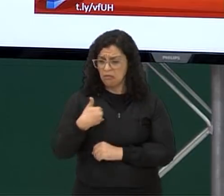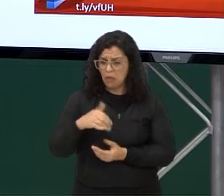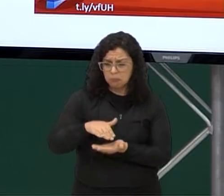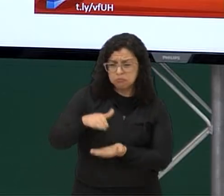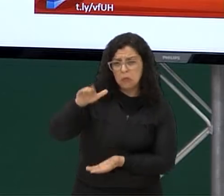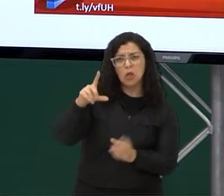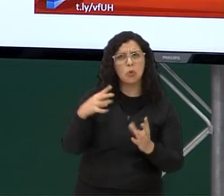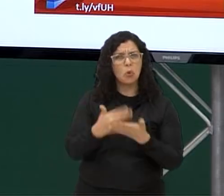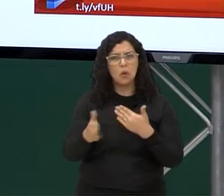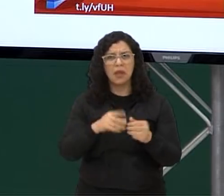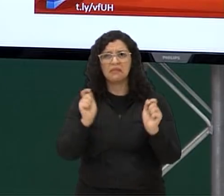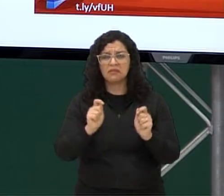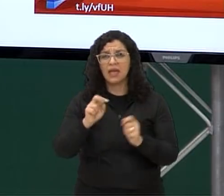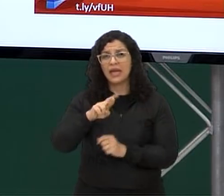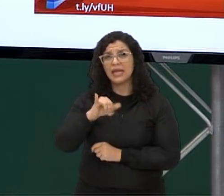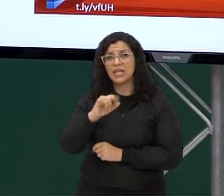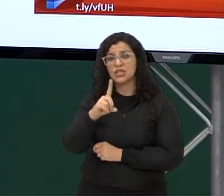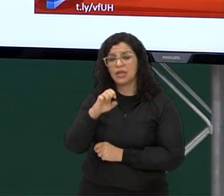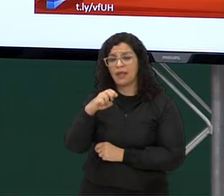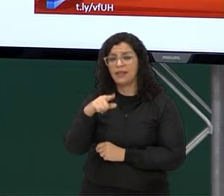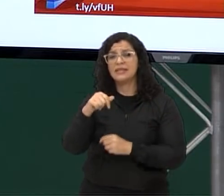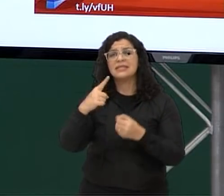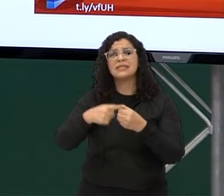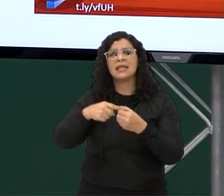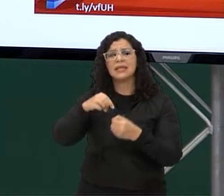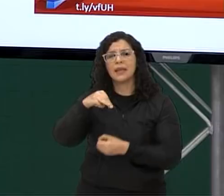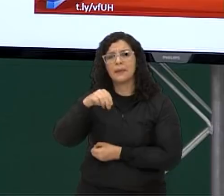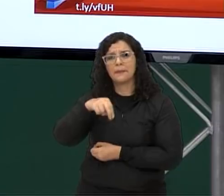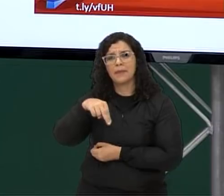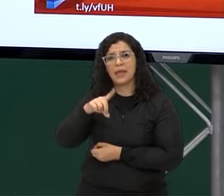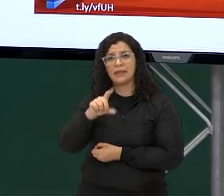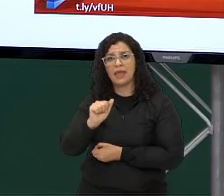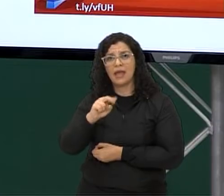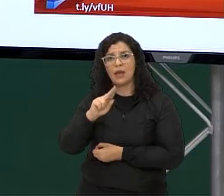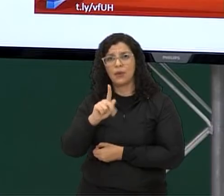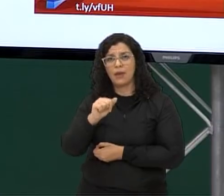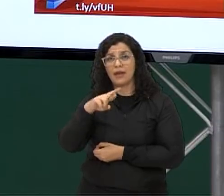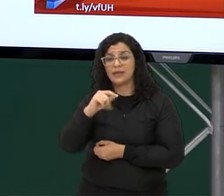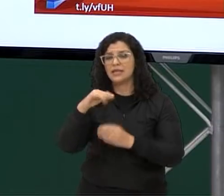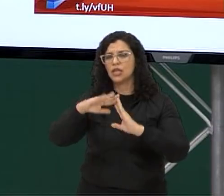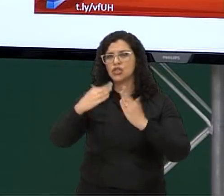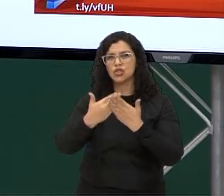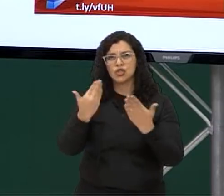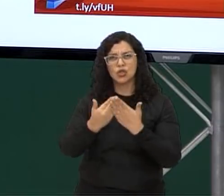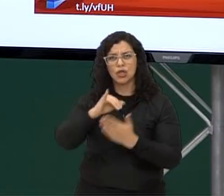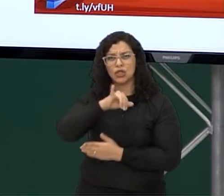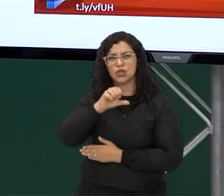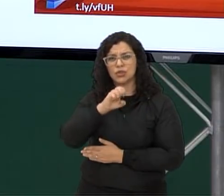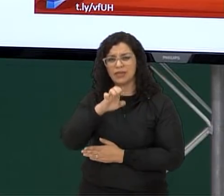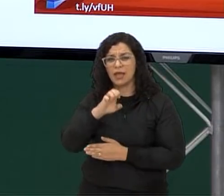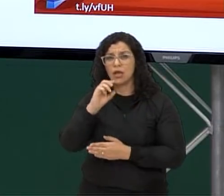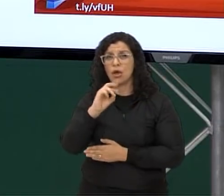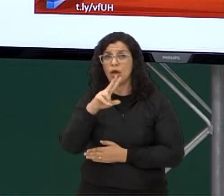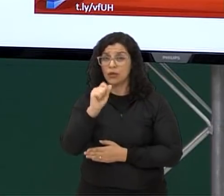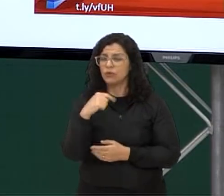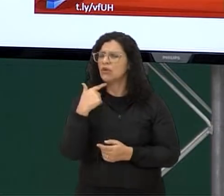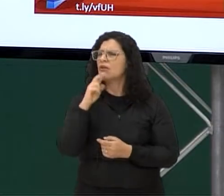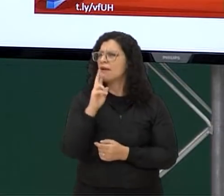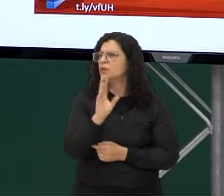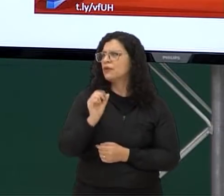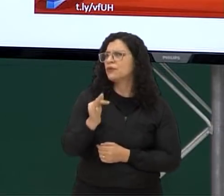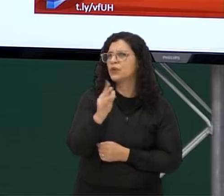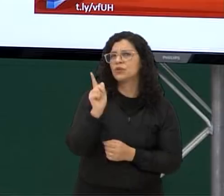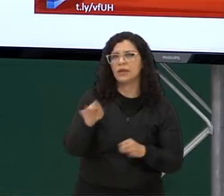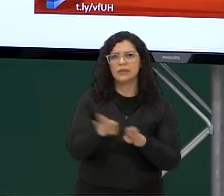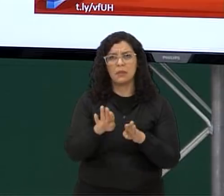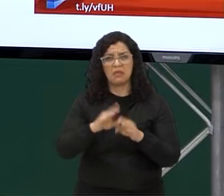A pergunta é da Ridiele, da cidade de Mandaguari, do Colégio Estadual José Luiz Gore. Nós já respondemos aqui. Também o